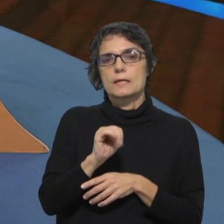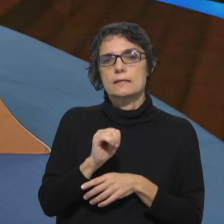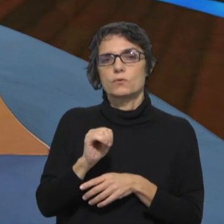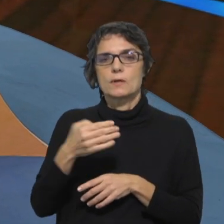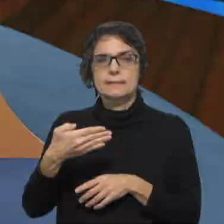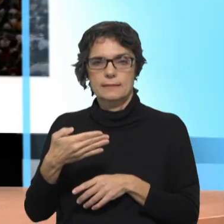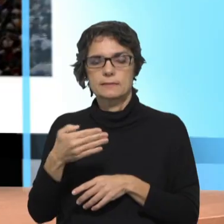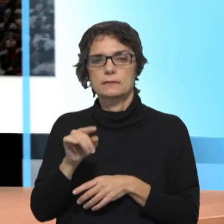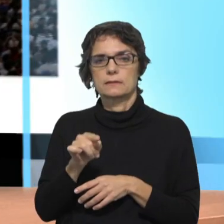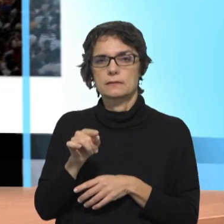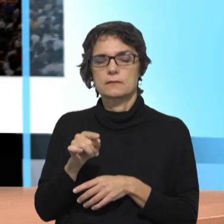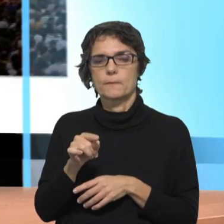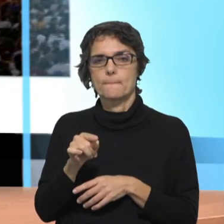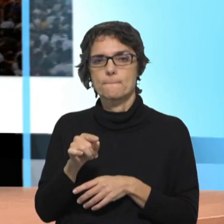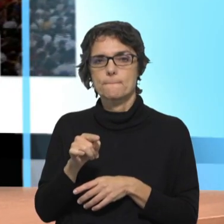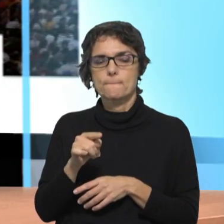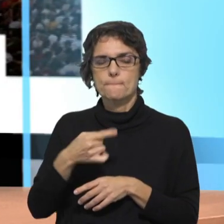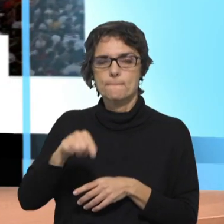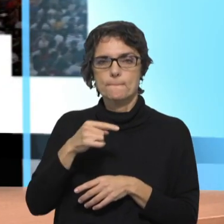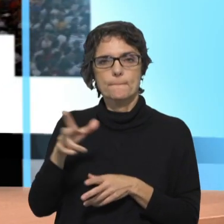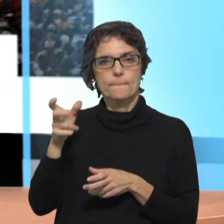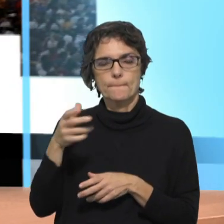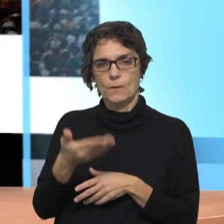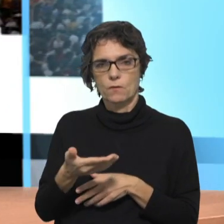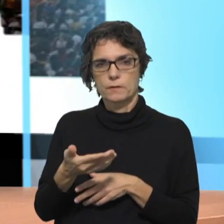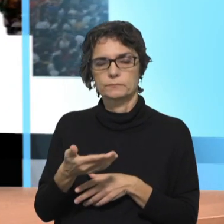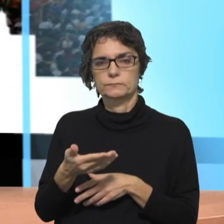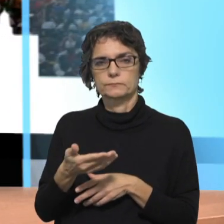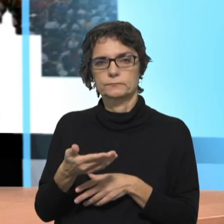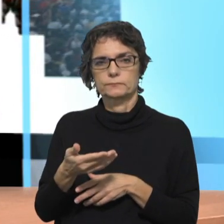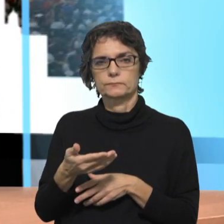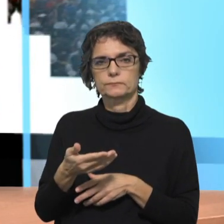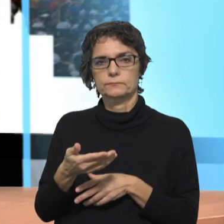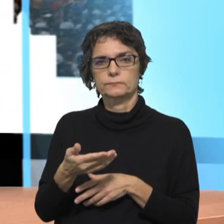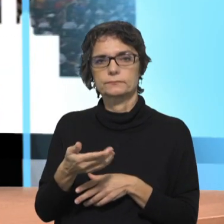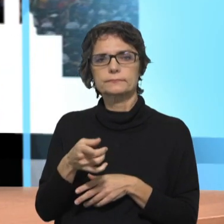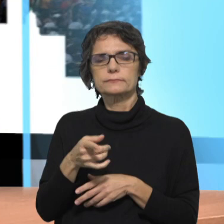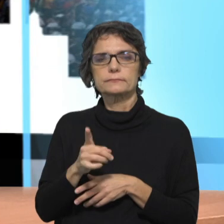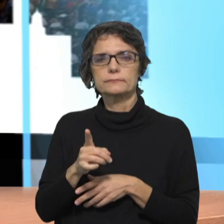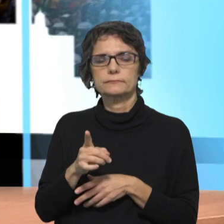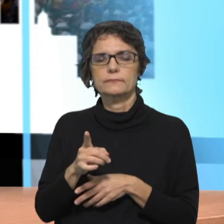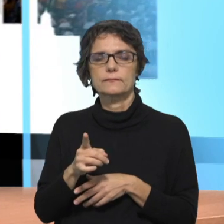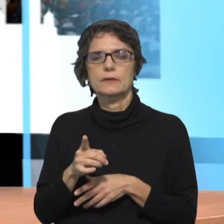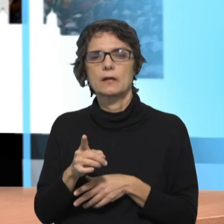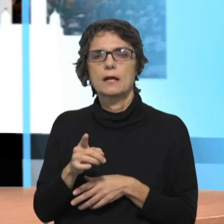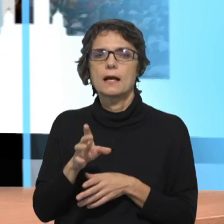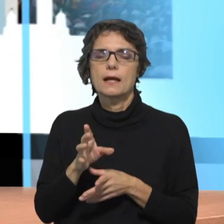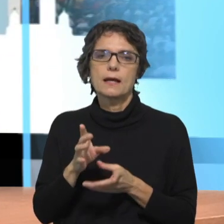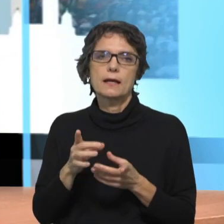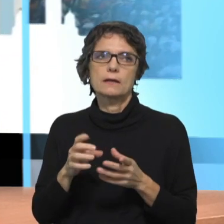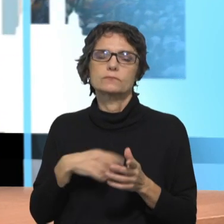texto aqui escutamos, é o chamado o oráculo de Natã. É o que